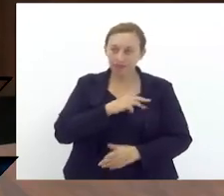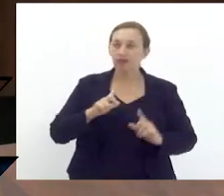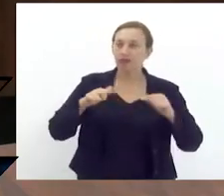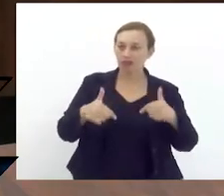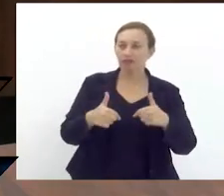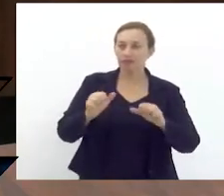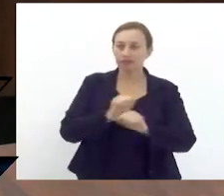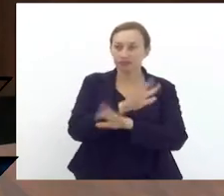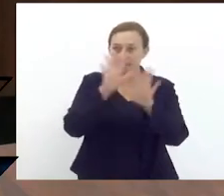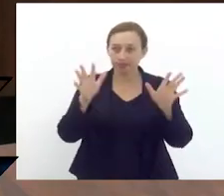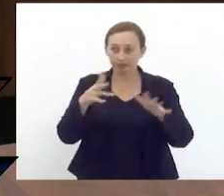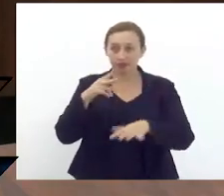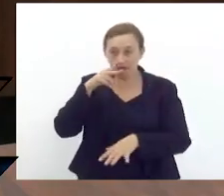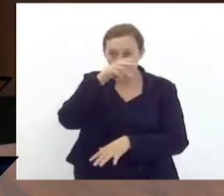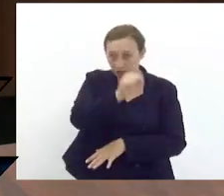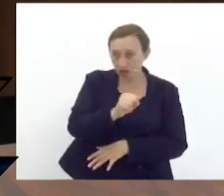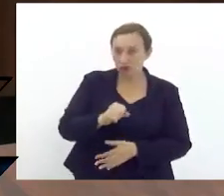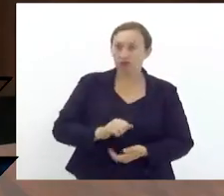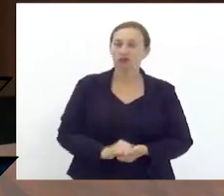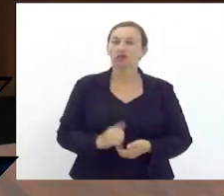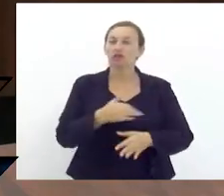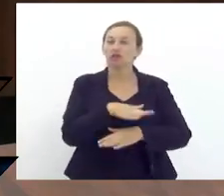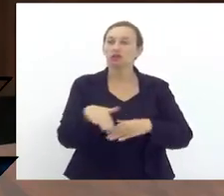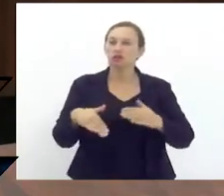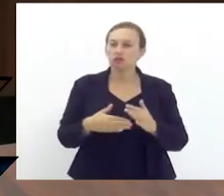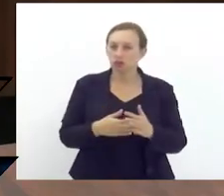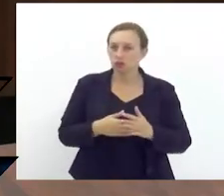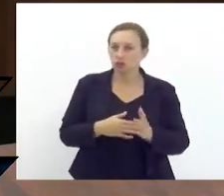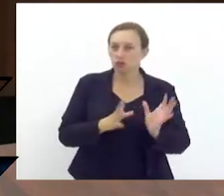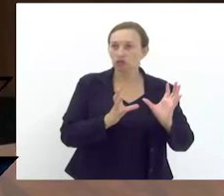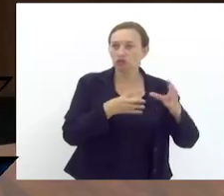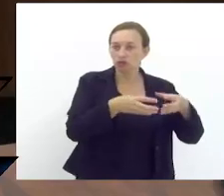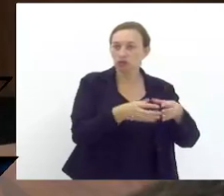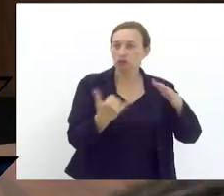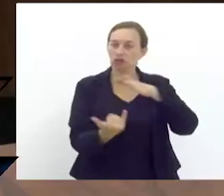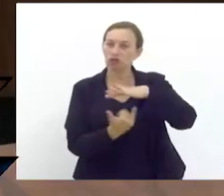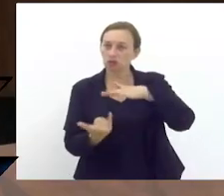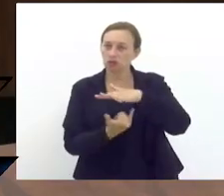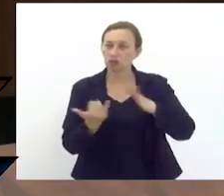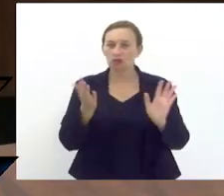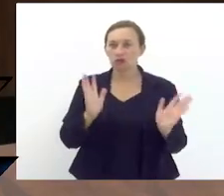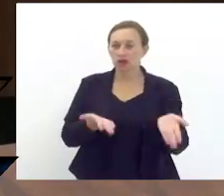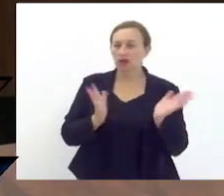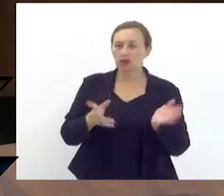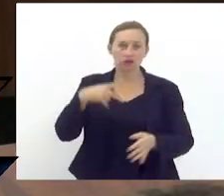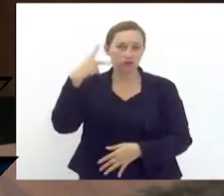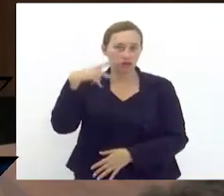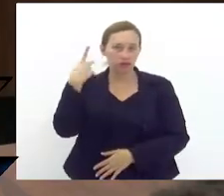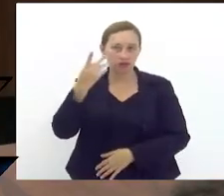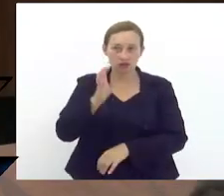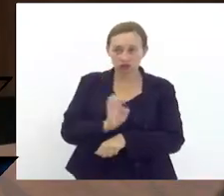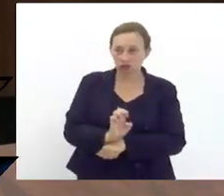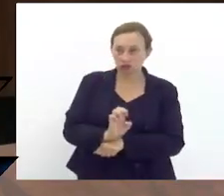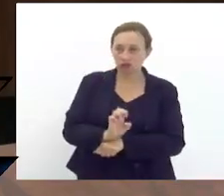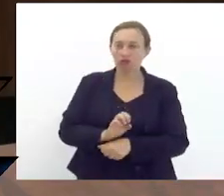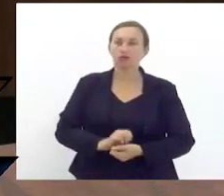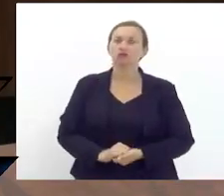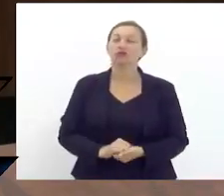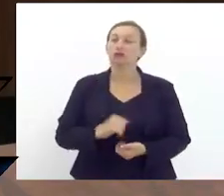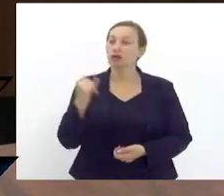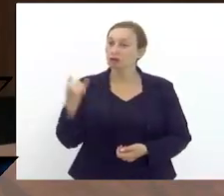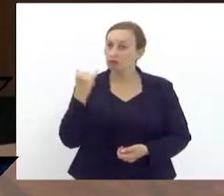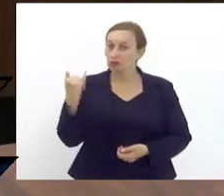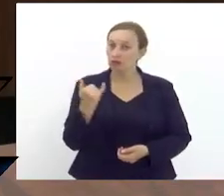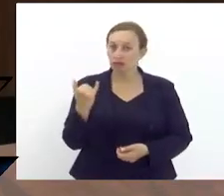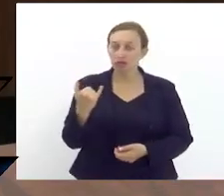Clara e forte e todas as entidades as instituições e agora esse Parlamento Estadual importante